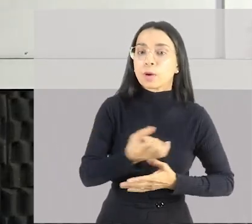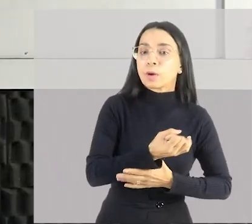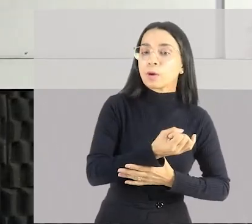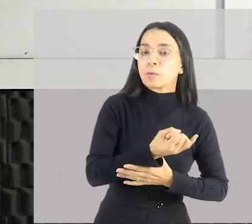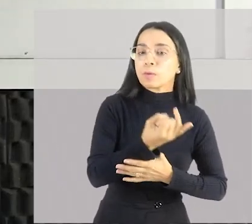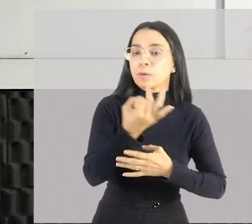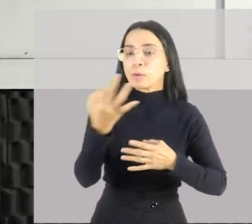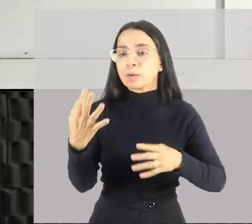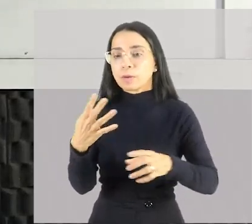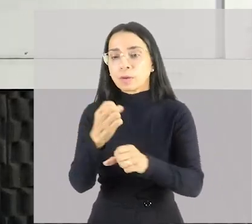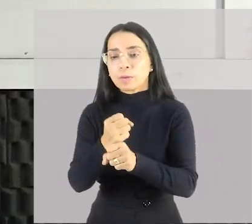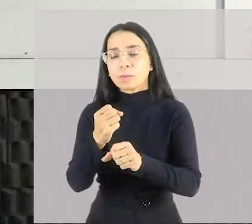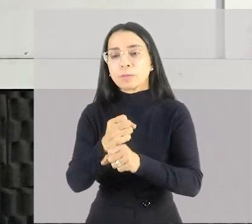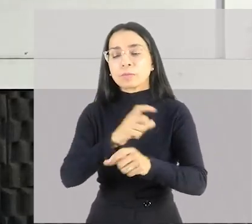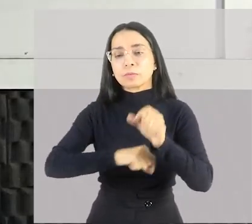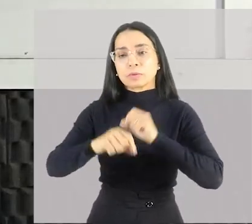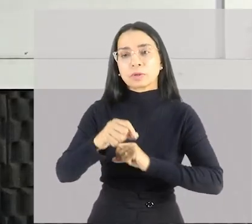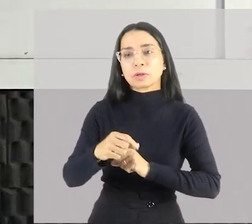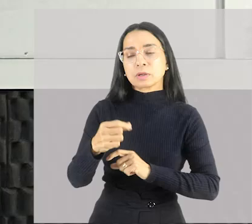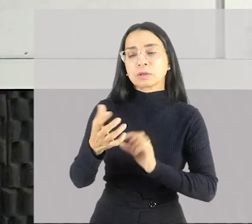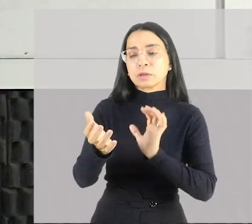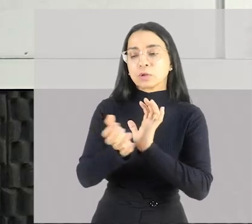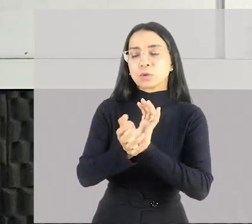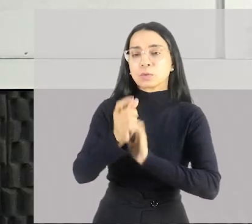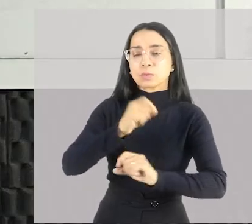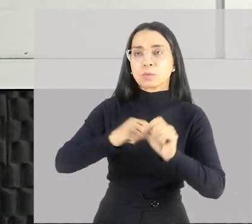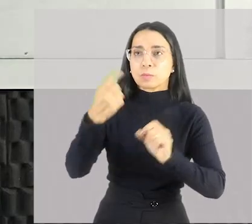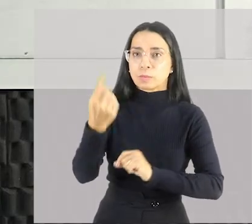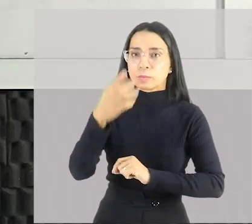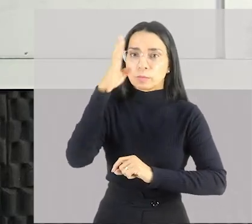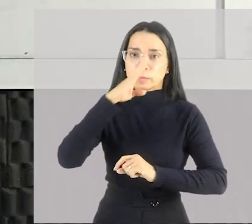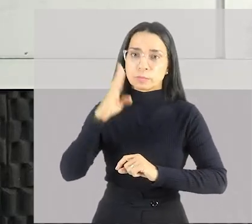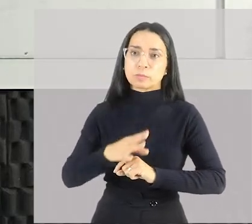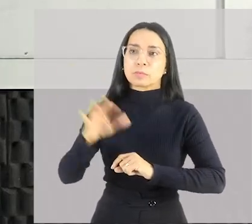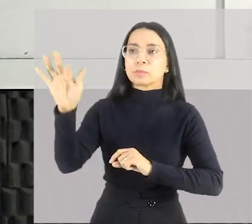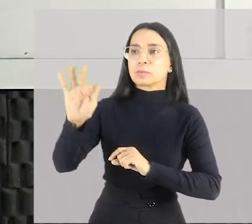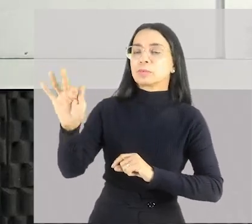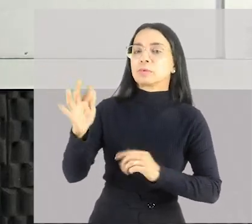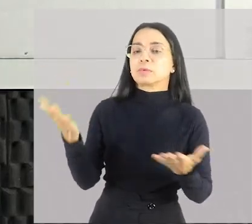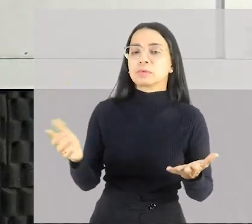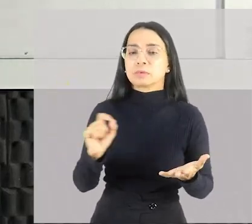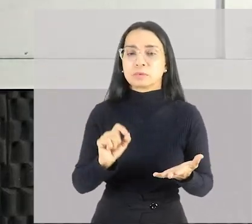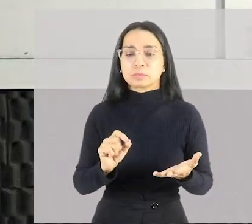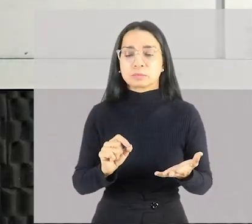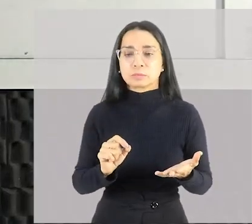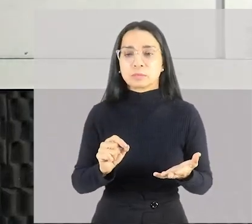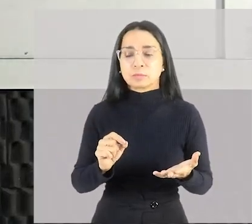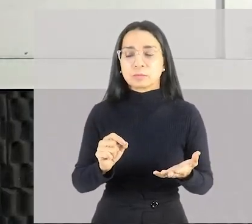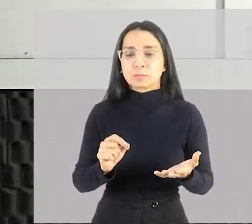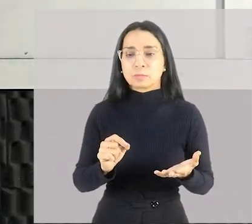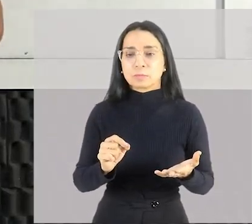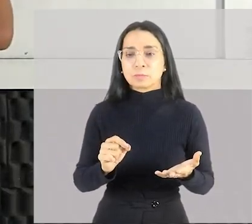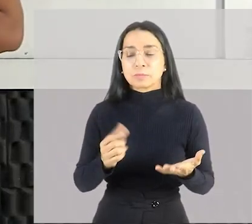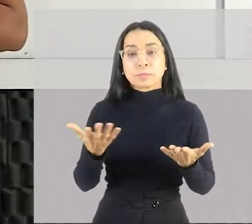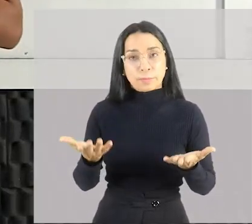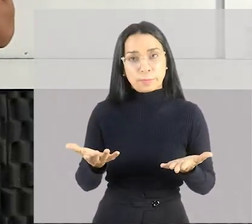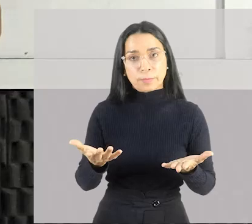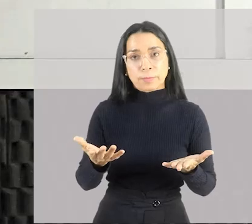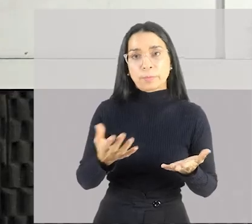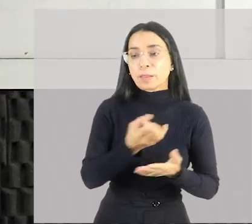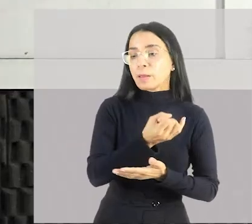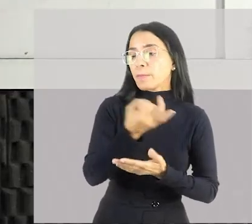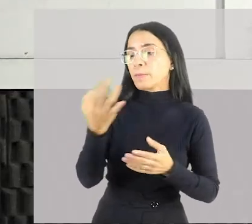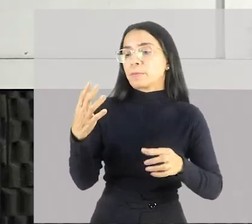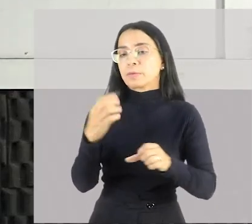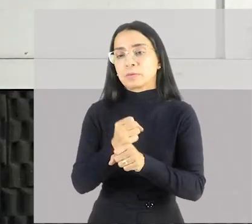nesse grupo um brasileiro e um francês certo beleza pessoal probabilidade são o